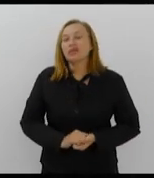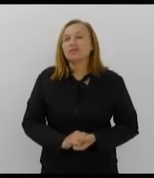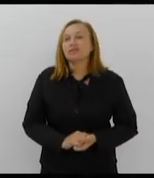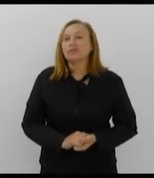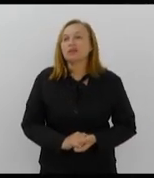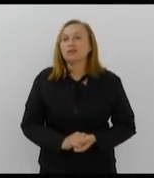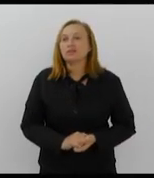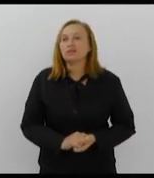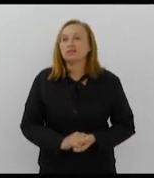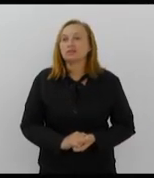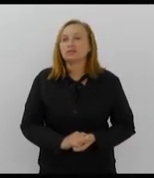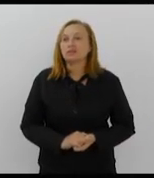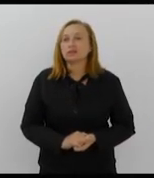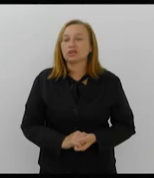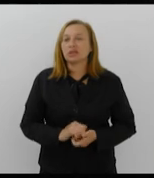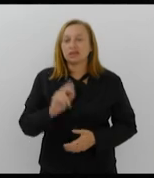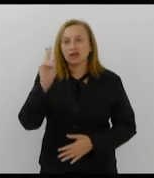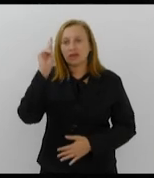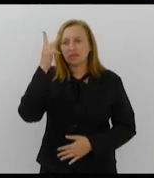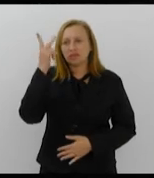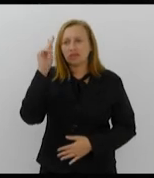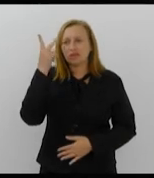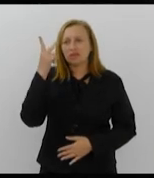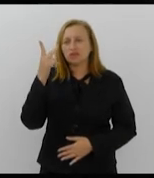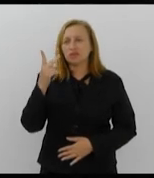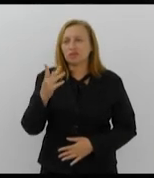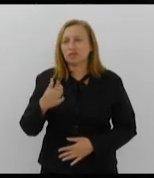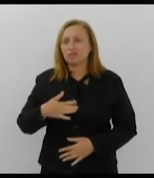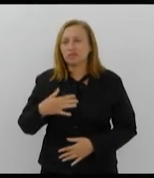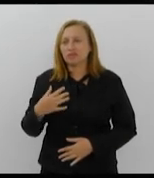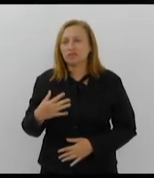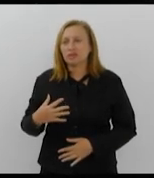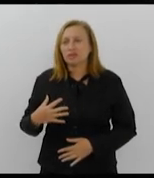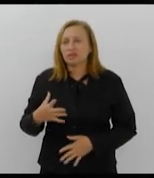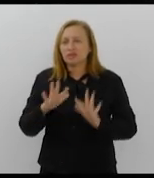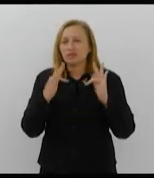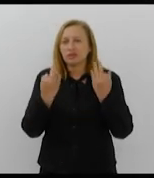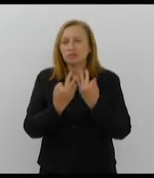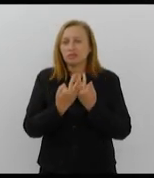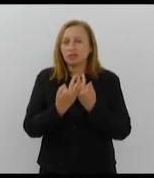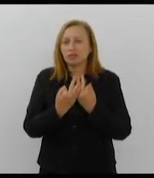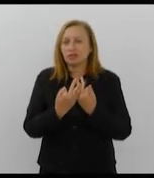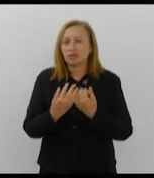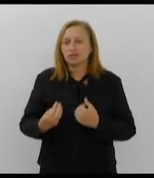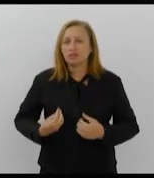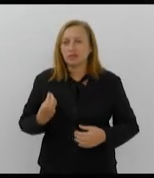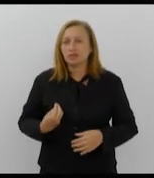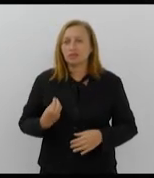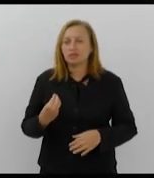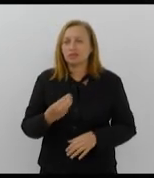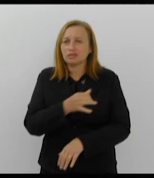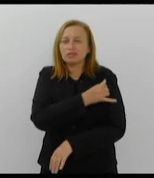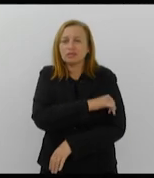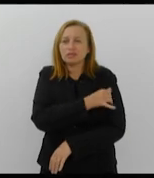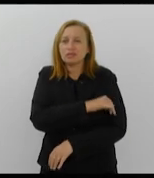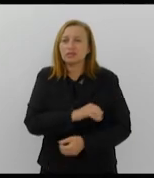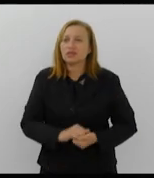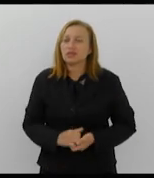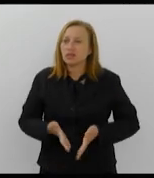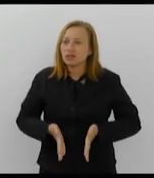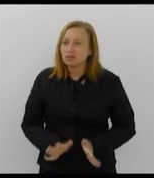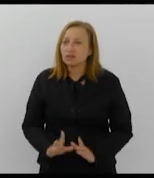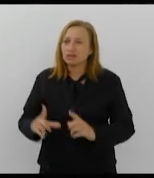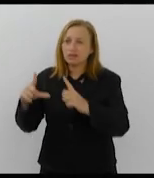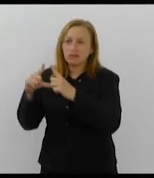pouco da história da minha família para eu estar aqui no Rio de Janeiro. Essa parte é minha, não é do chat. Eu sou nascido em